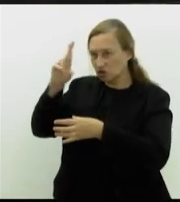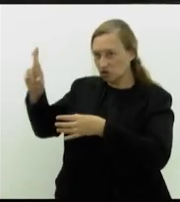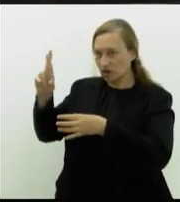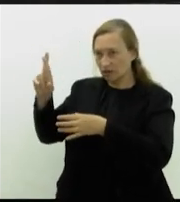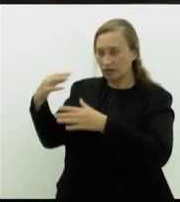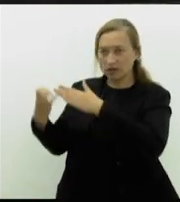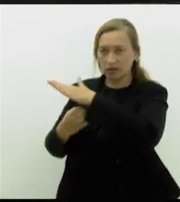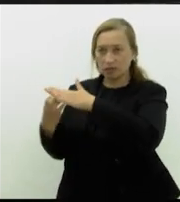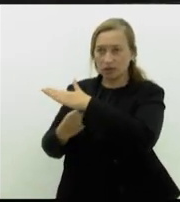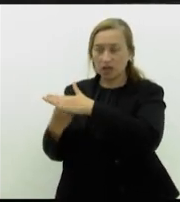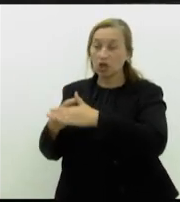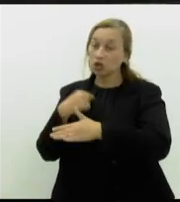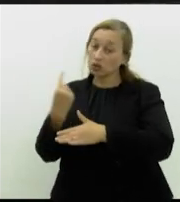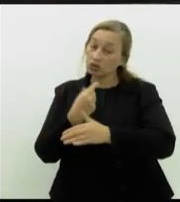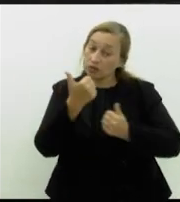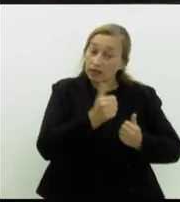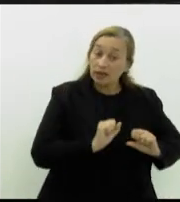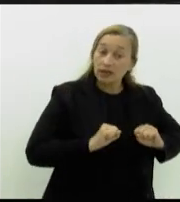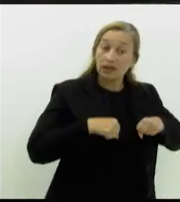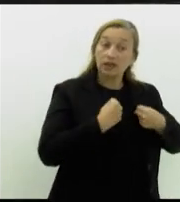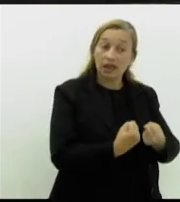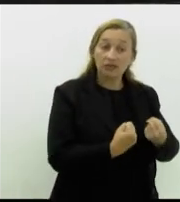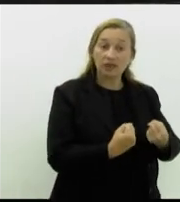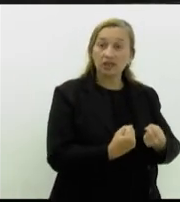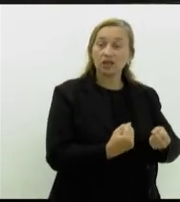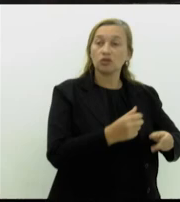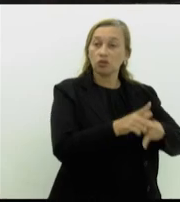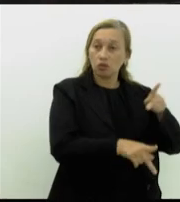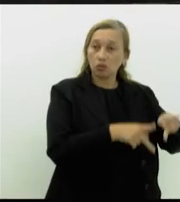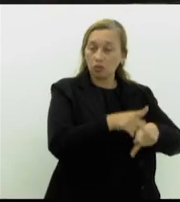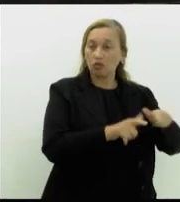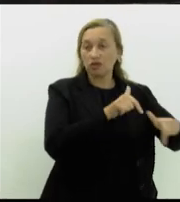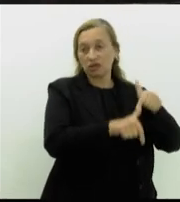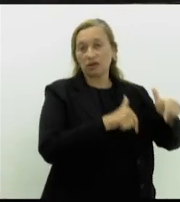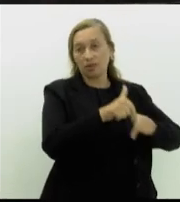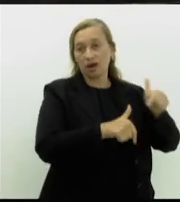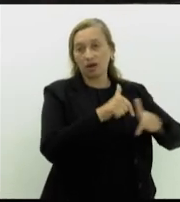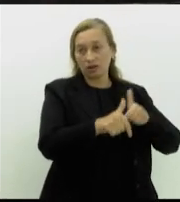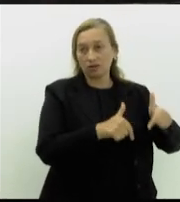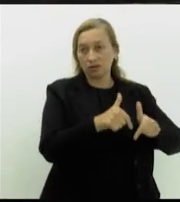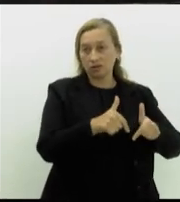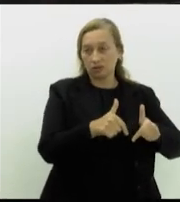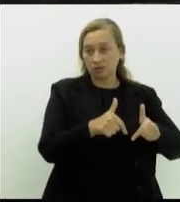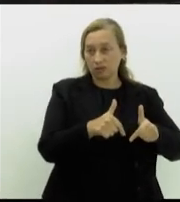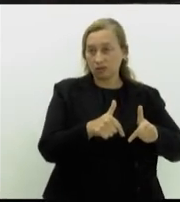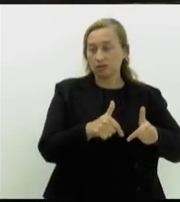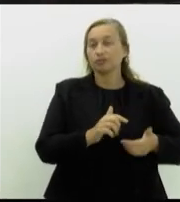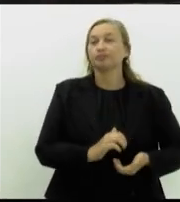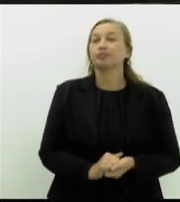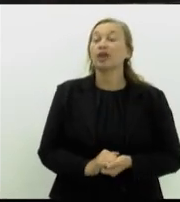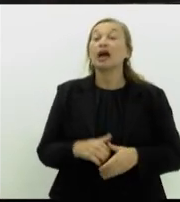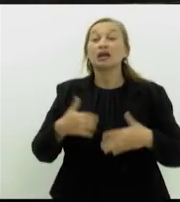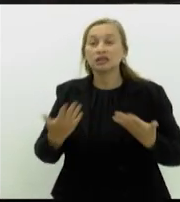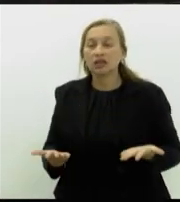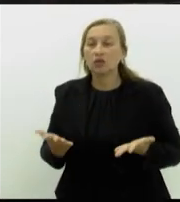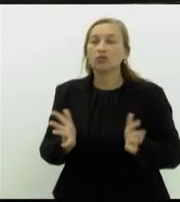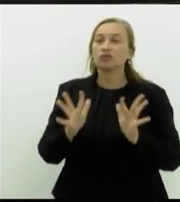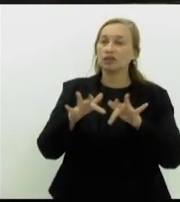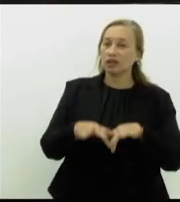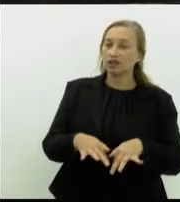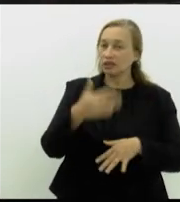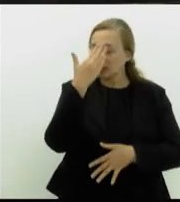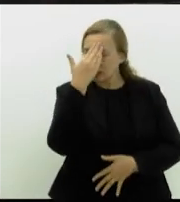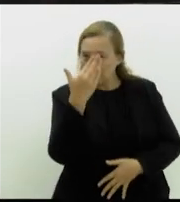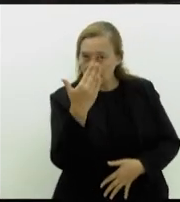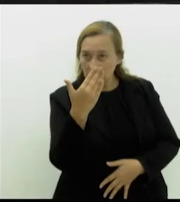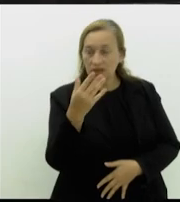que esse sistema que oprime a todos e todas não tem muito o que não te oferecer. Então, termino aqui minha fala, agradecendo